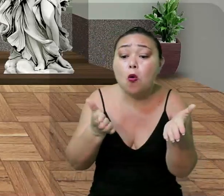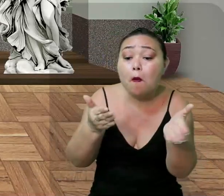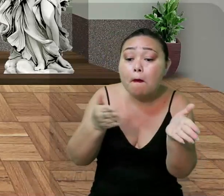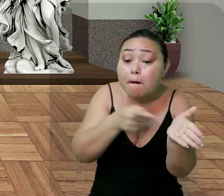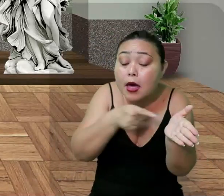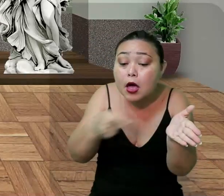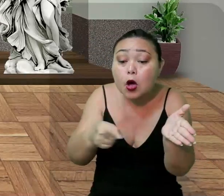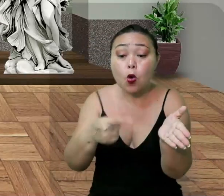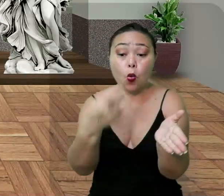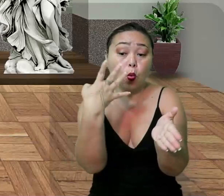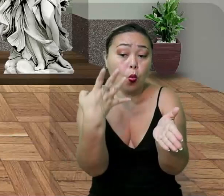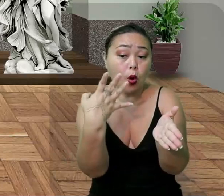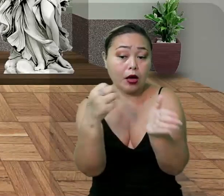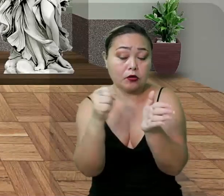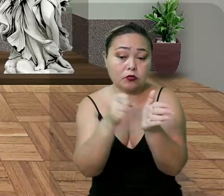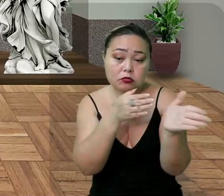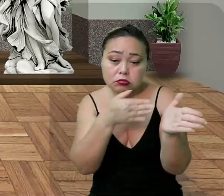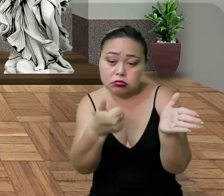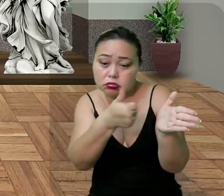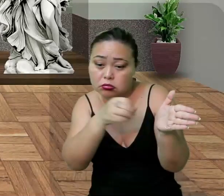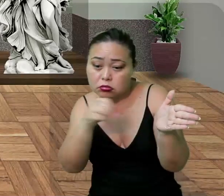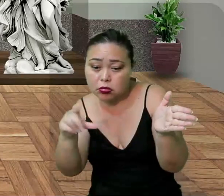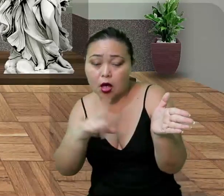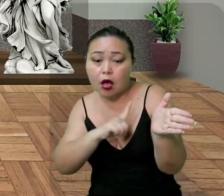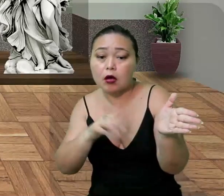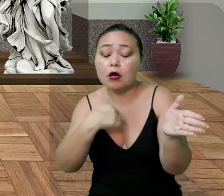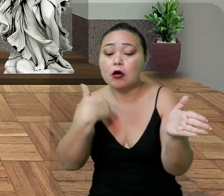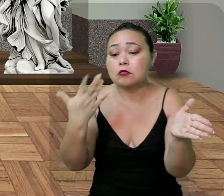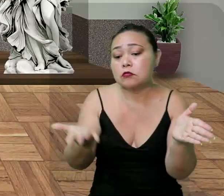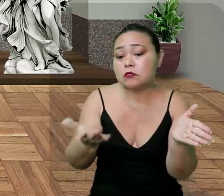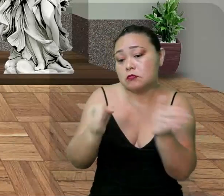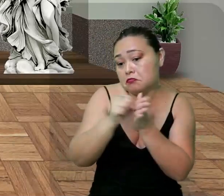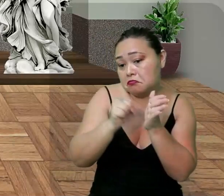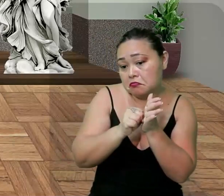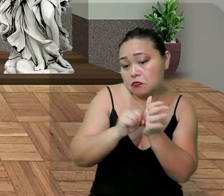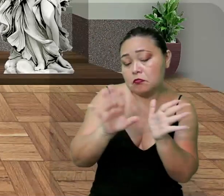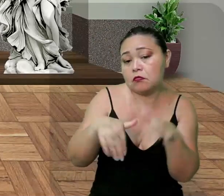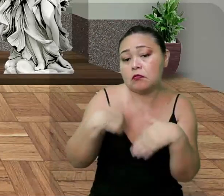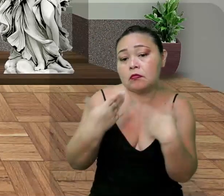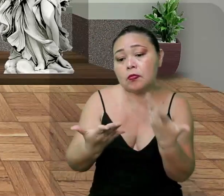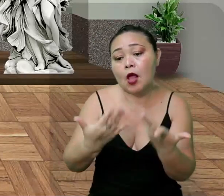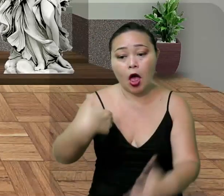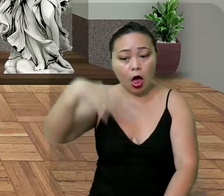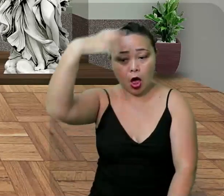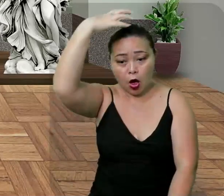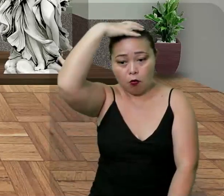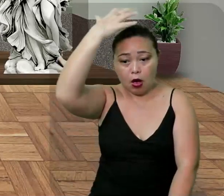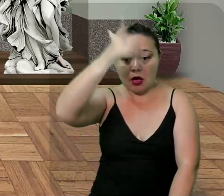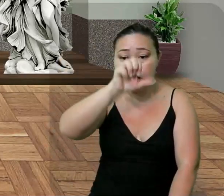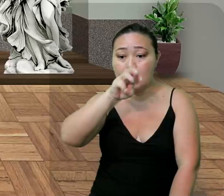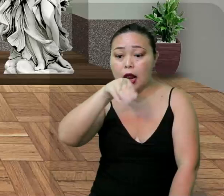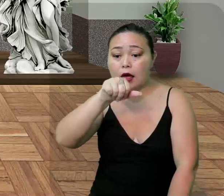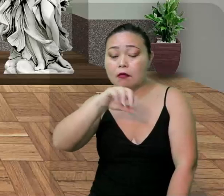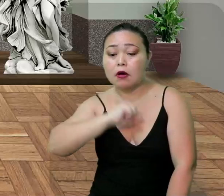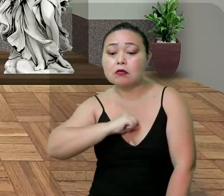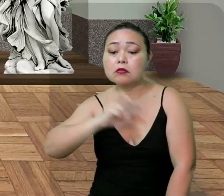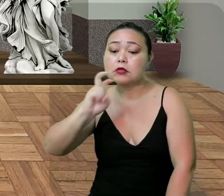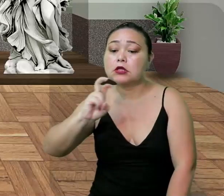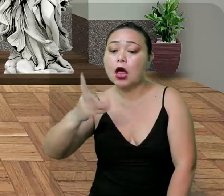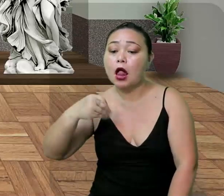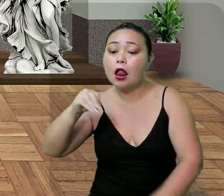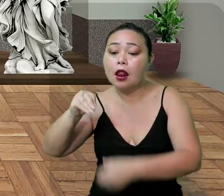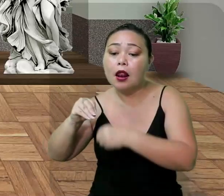séculos, 5 crises. A religiosidade, então, o Papa Clemente V leva